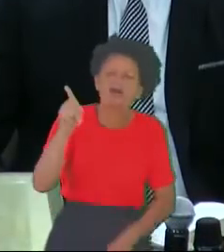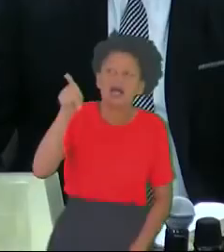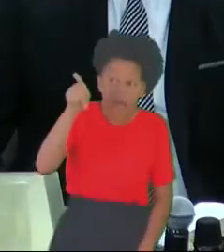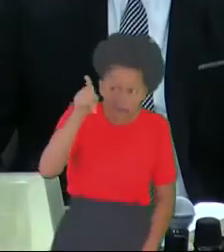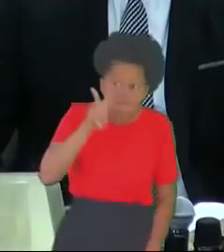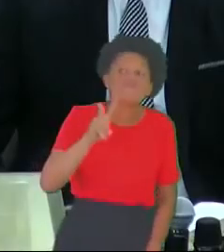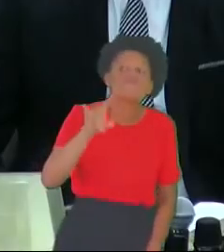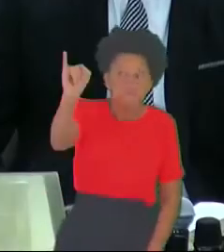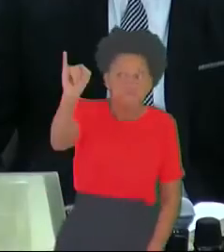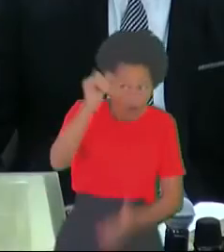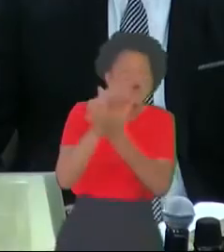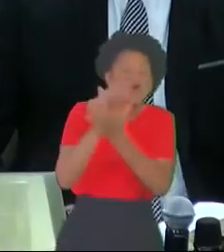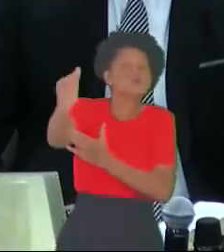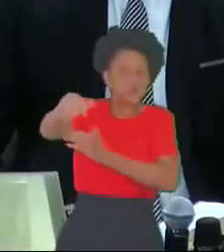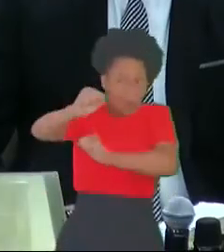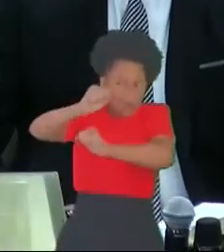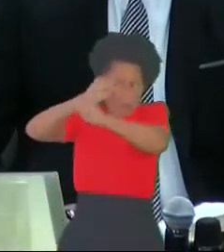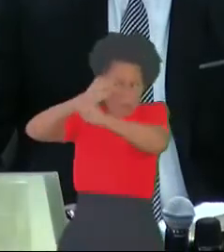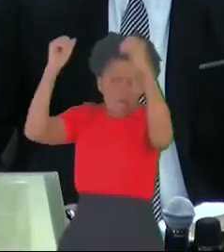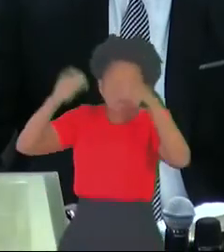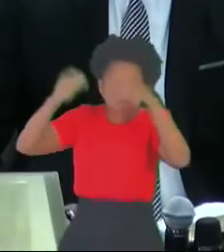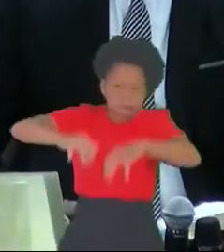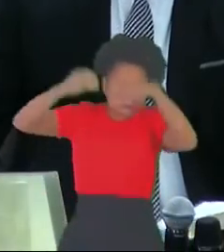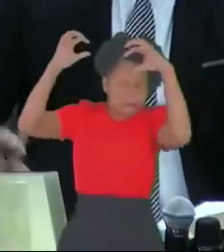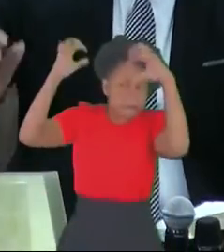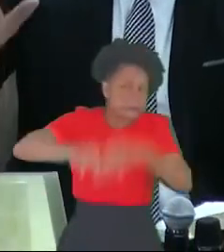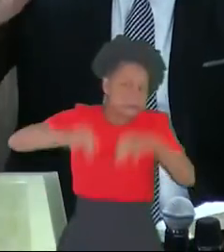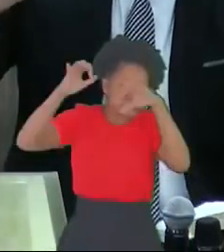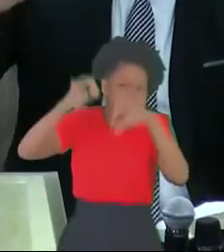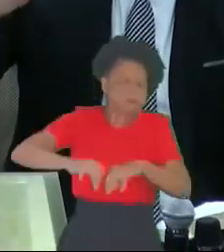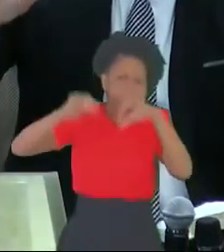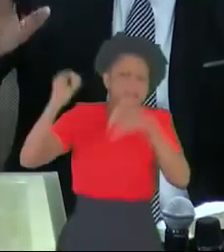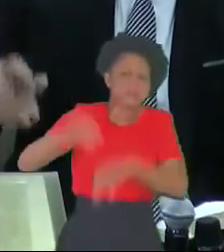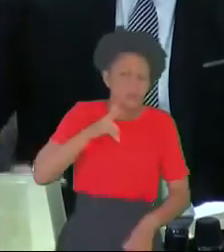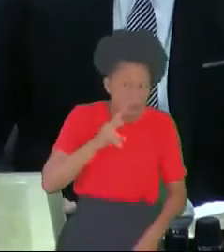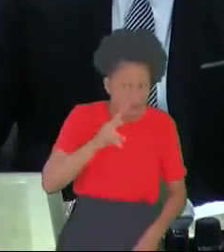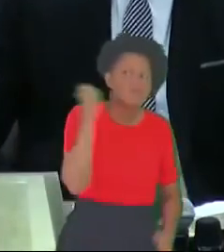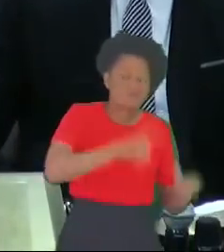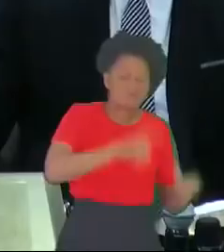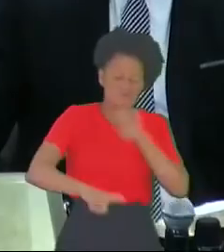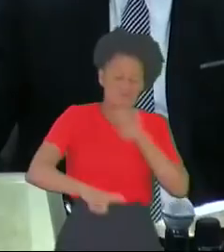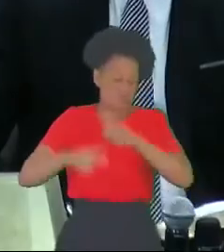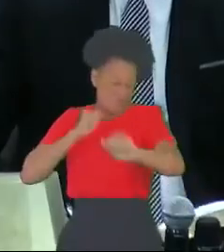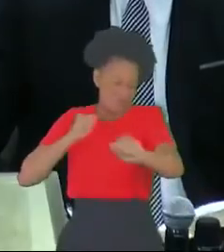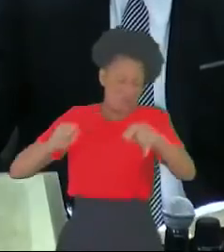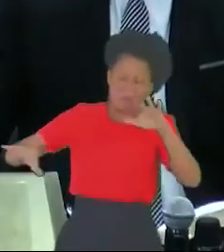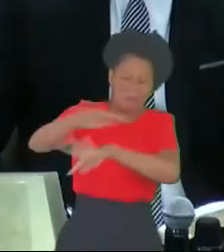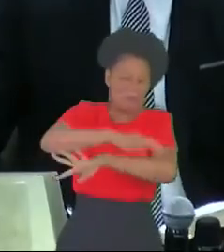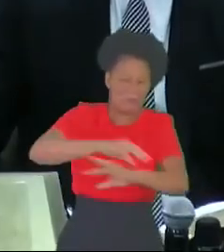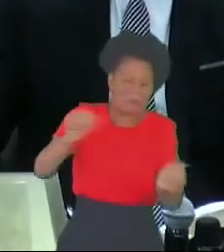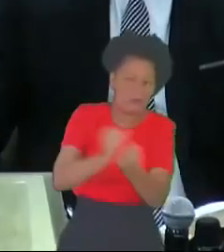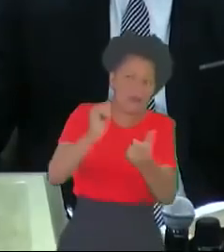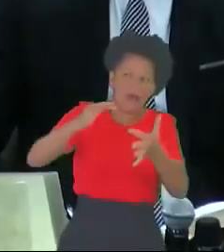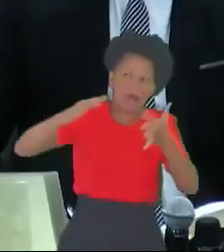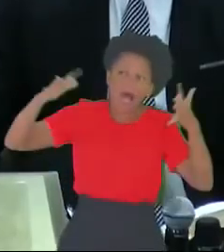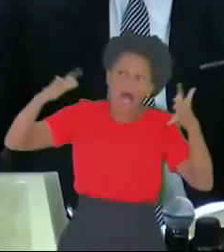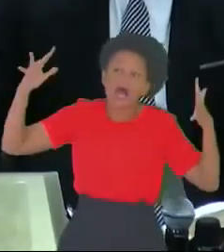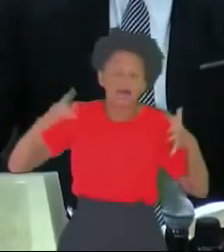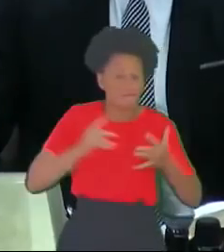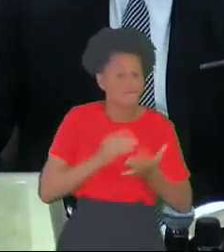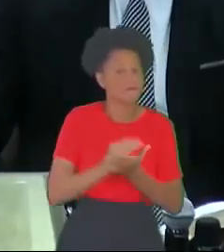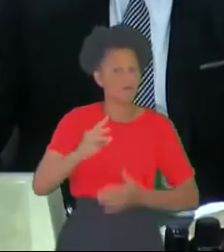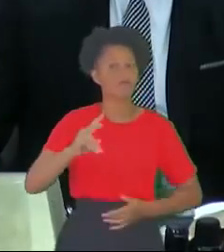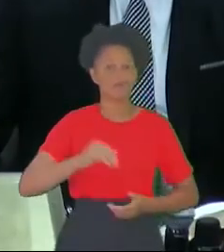vai começar uma grande cachoeira, é ali que vai começar uma grande operação, é ali que vai começar um grande derramamento.